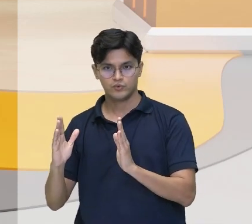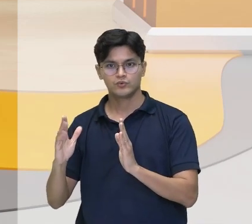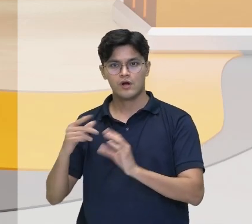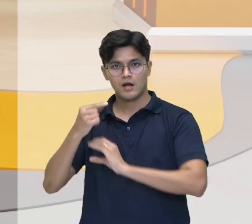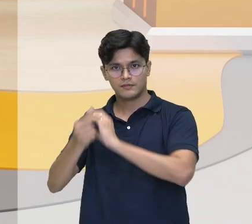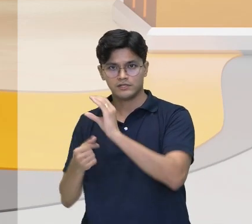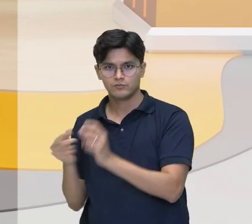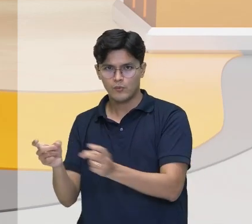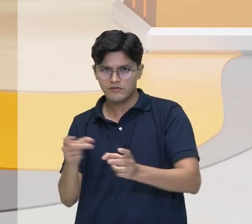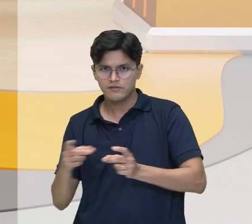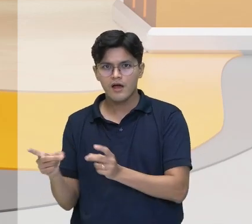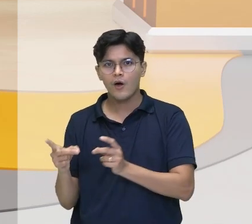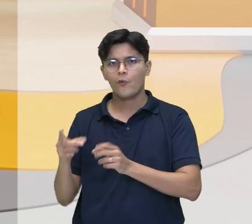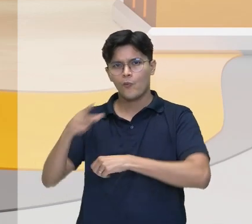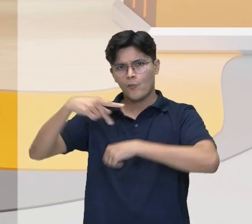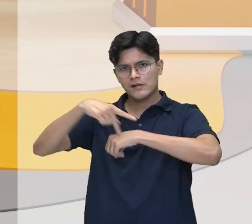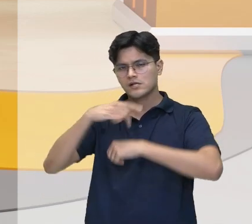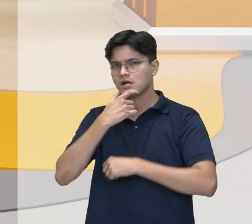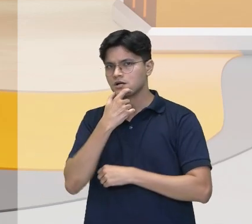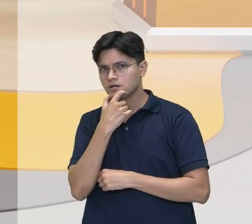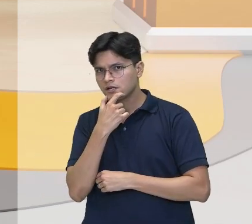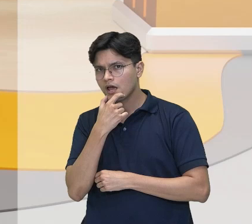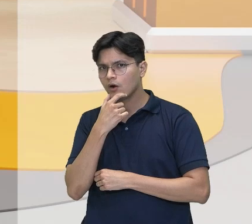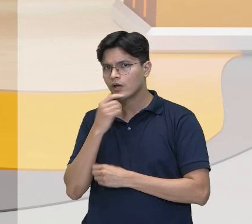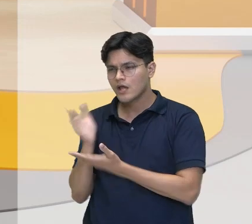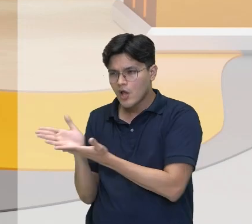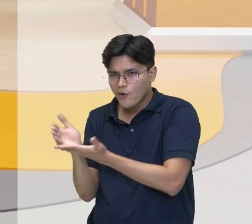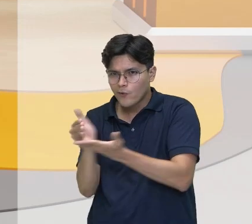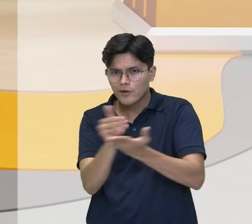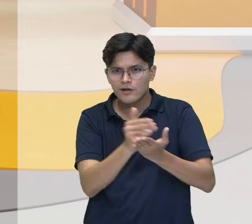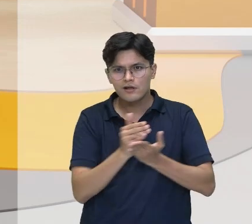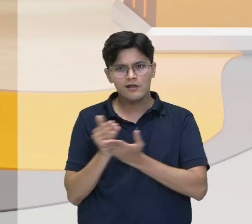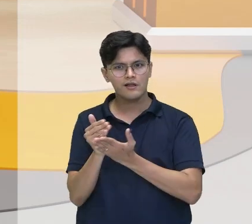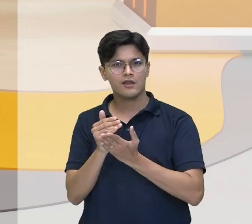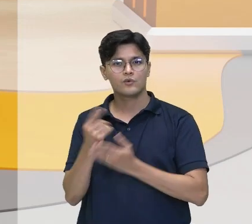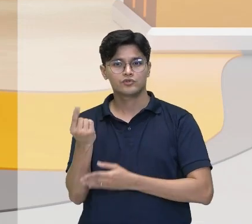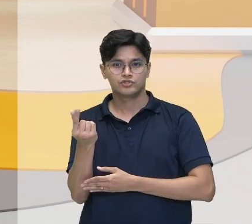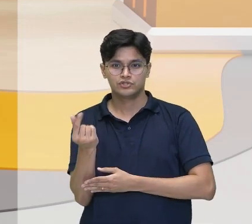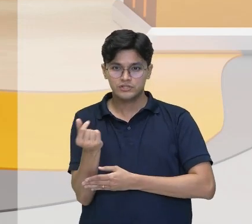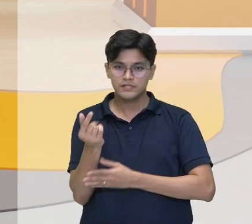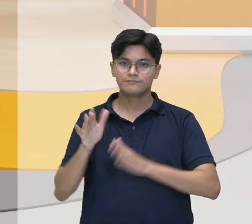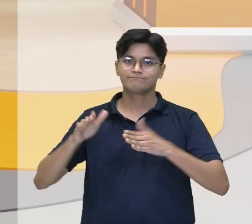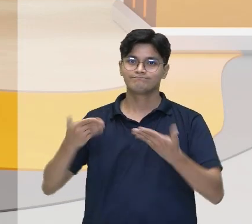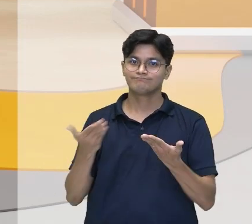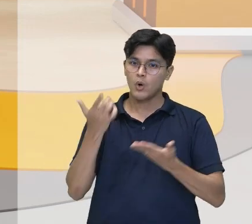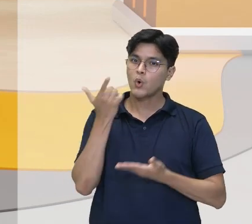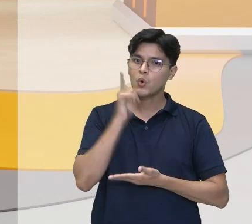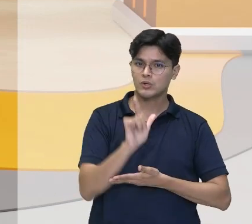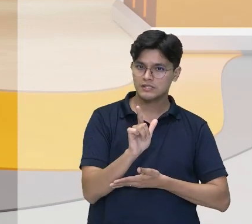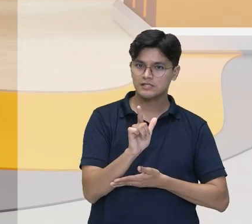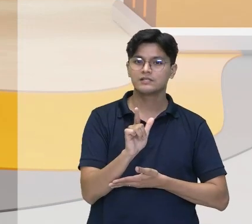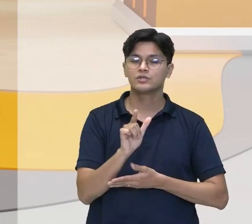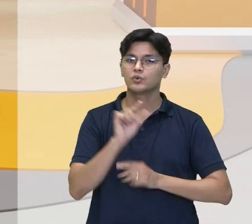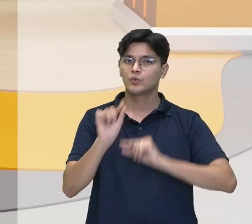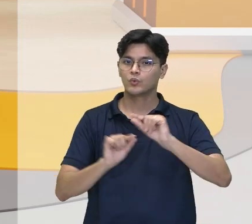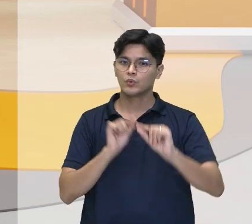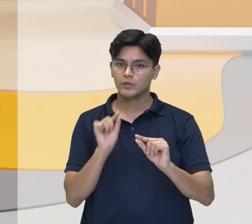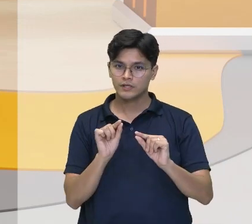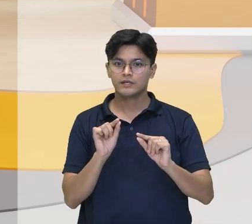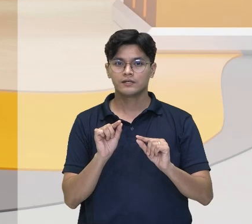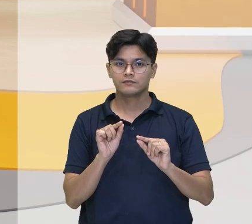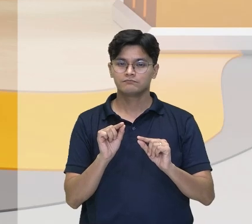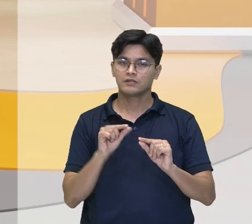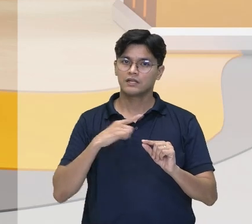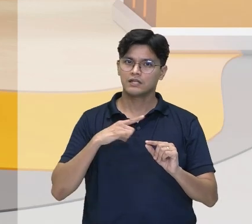produção capitalista. Durante essa fase comercial, os ingleses estabeleceram um acordo com os